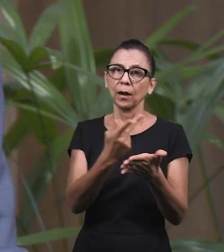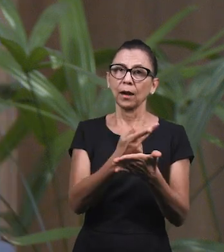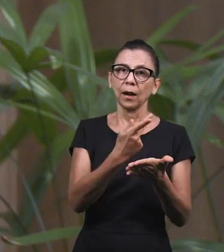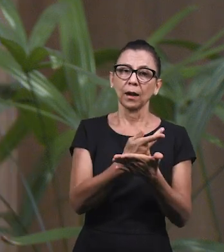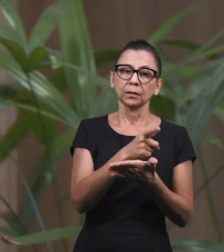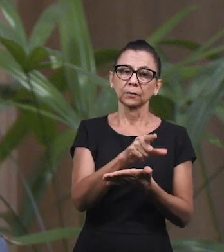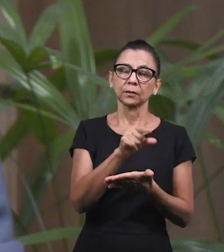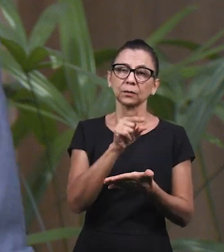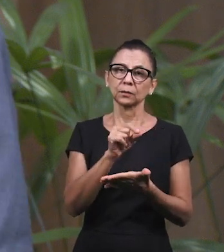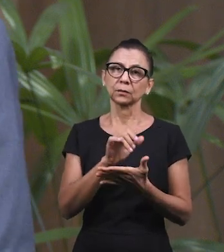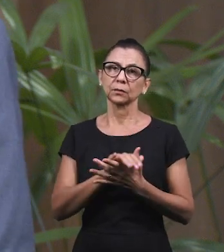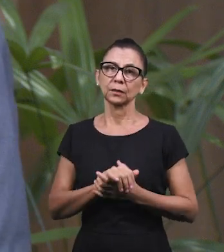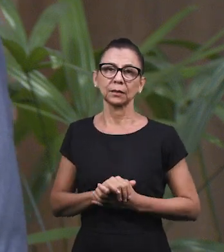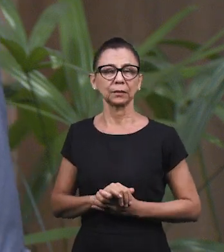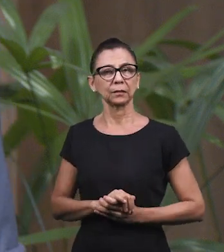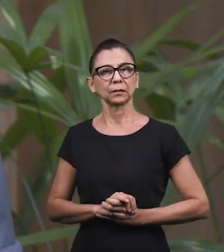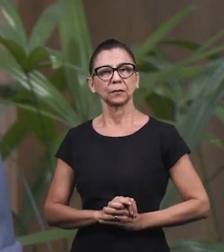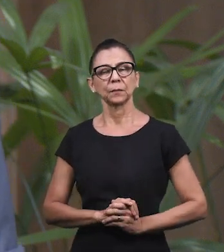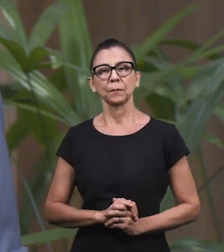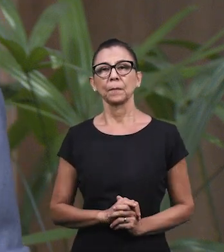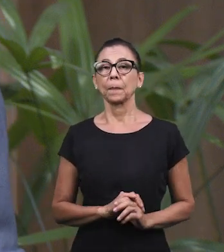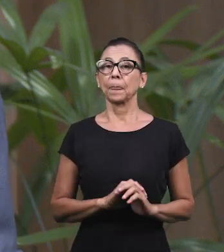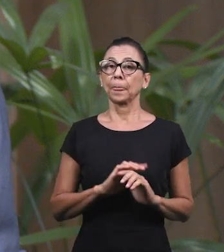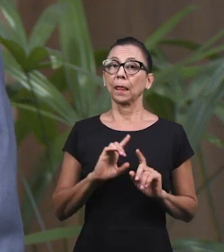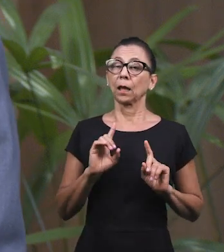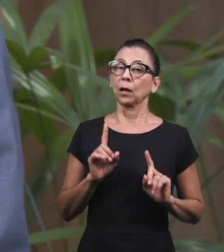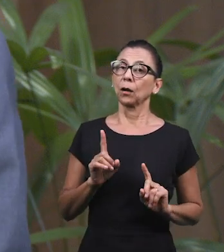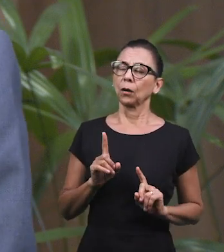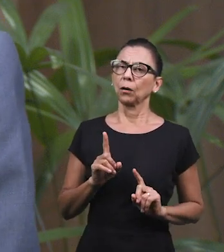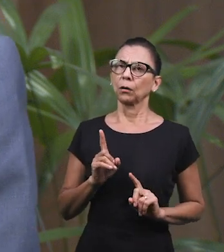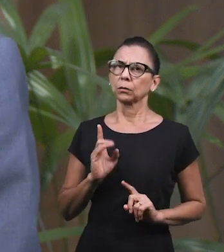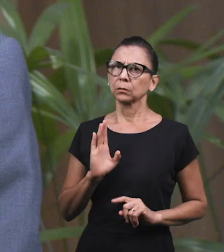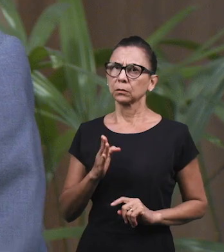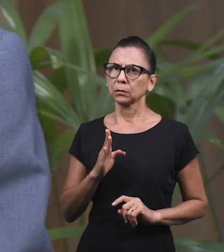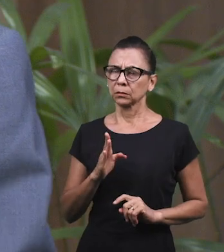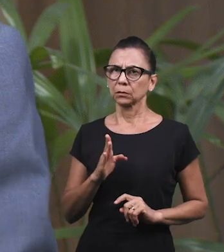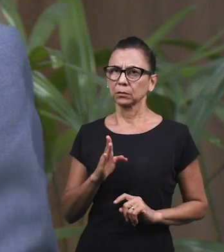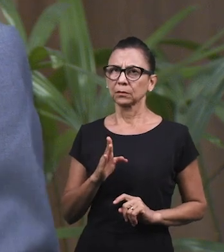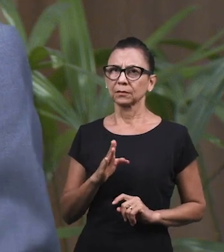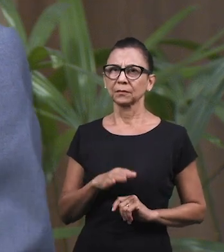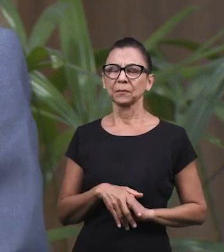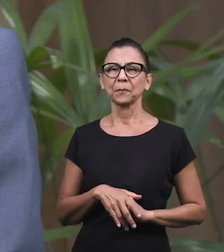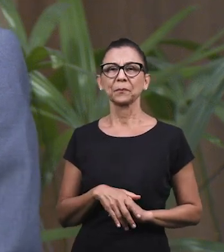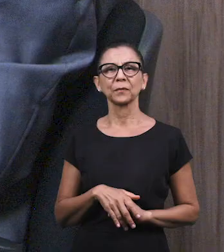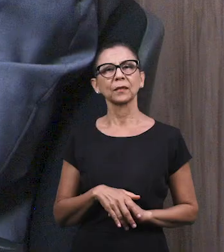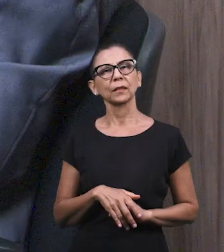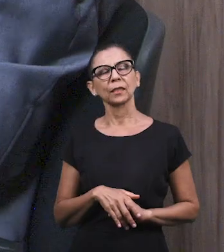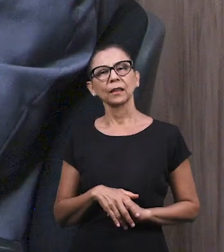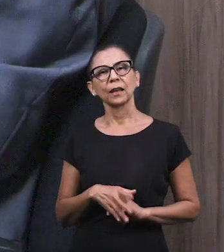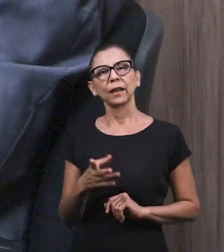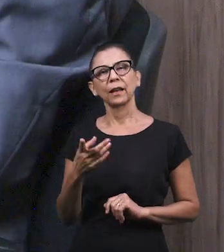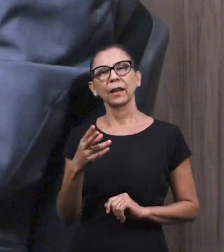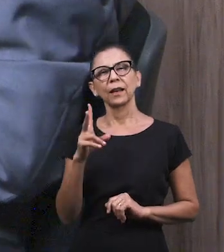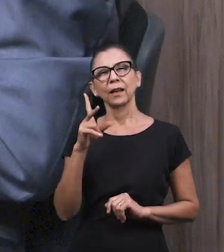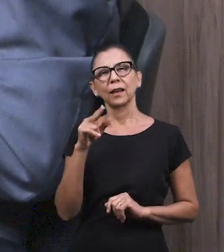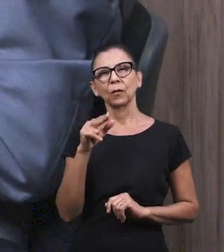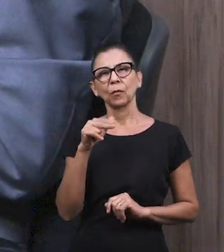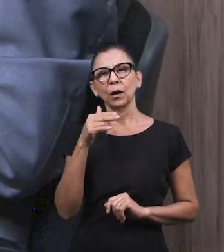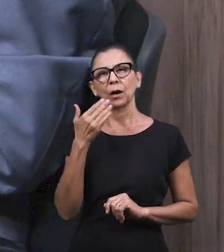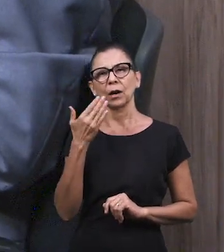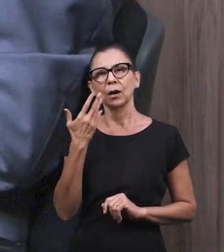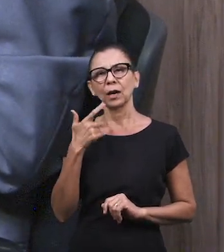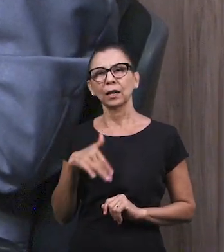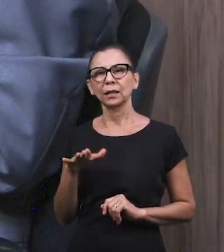homem e leva o homem. Está nos levando e conduzindo. Assim, ó, já chegou? Aquela história, você pergunta, criança quando vai viajando, já chegou?